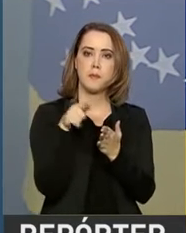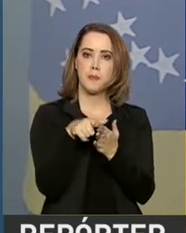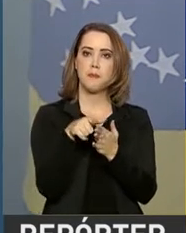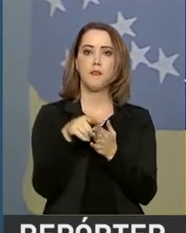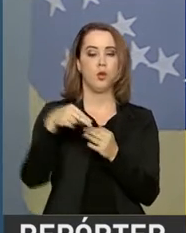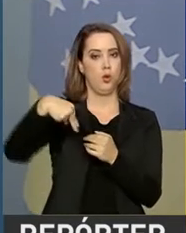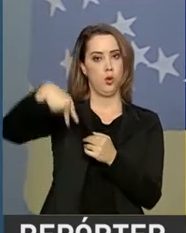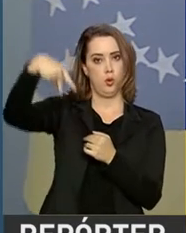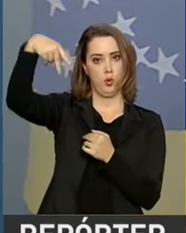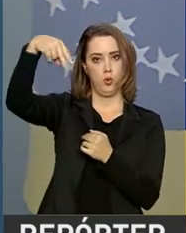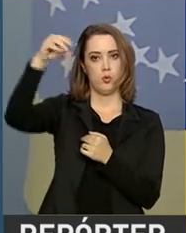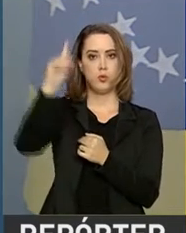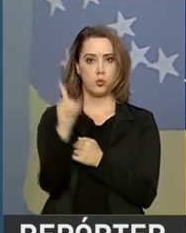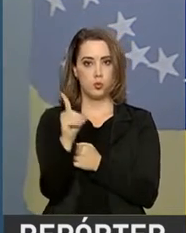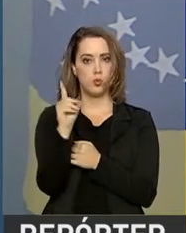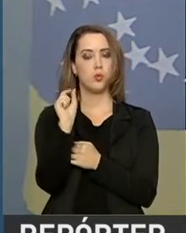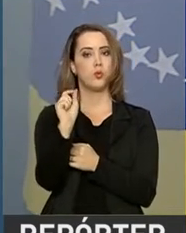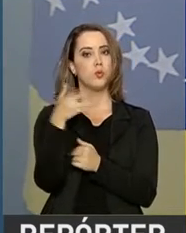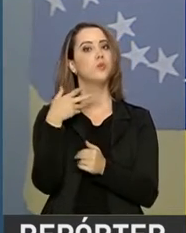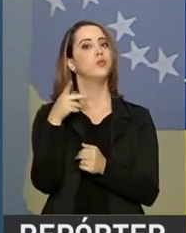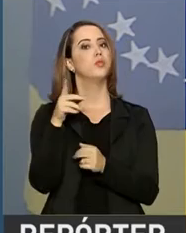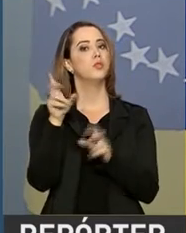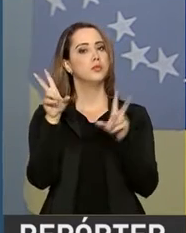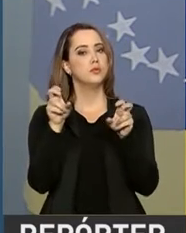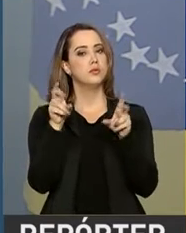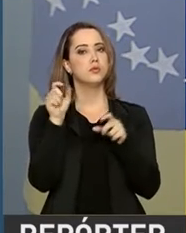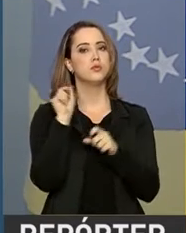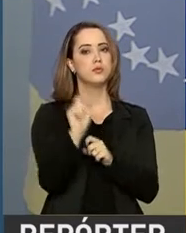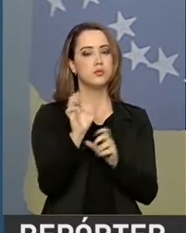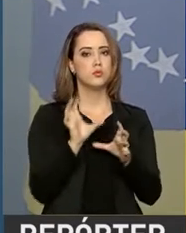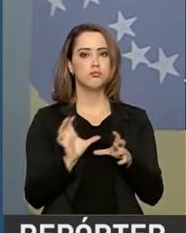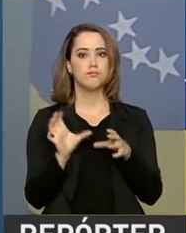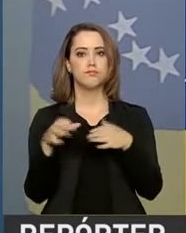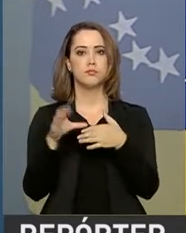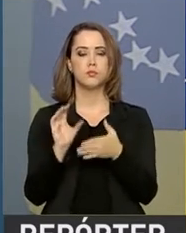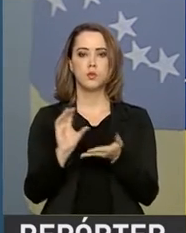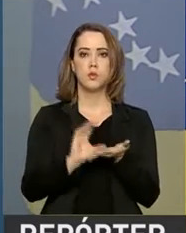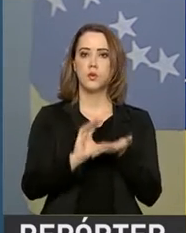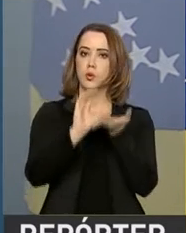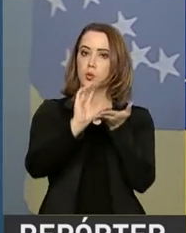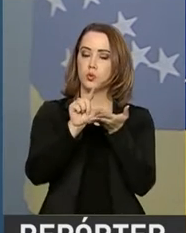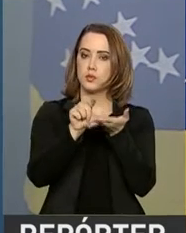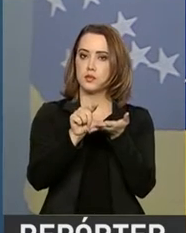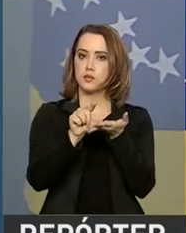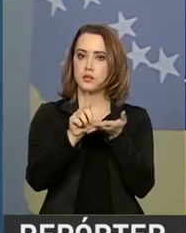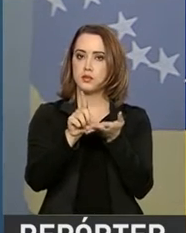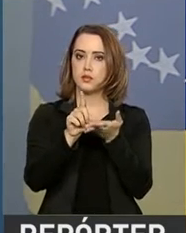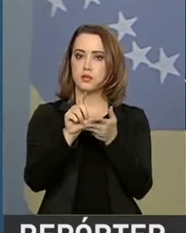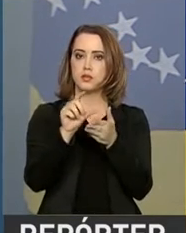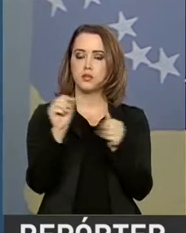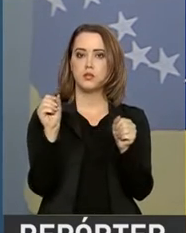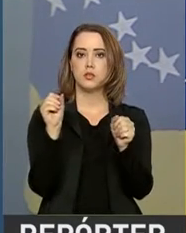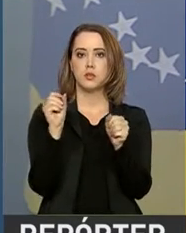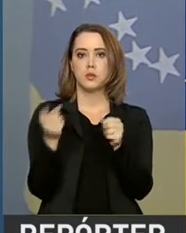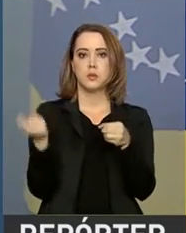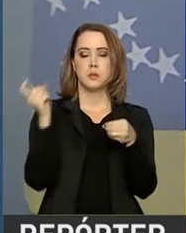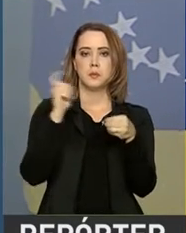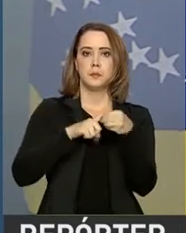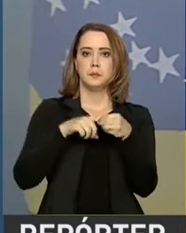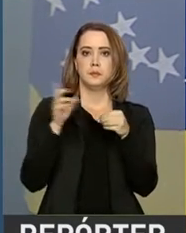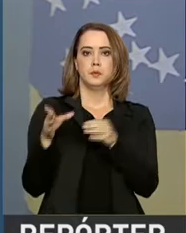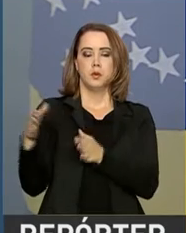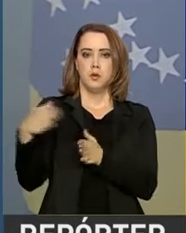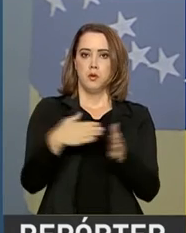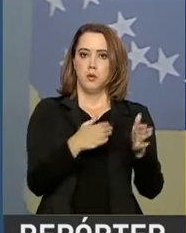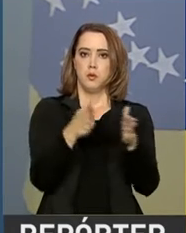nordeste é sobre do conselho sobre o concelho presidindo o conselho de revitalização do são